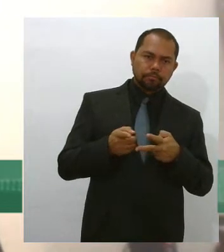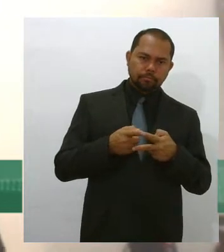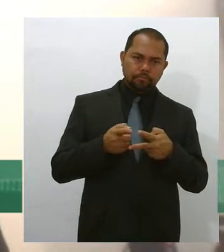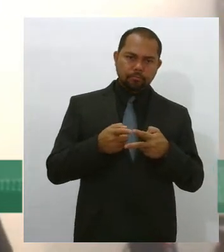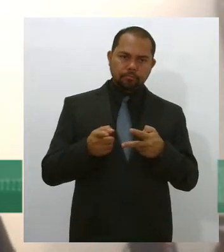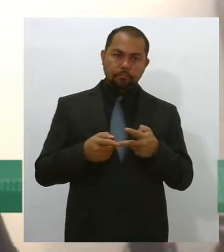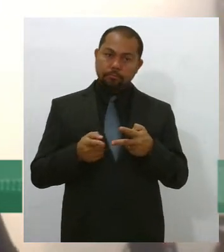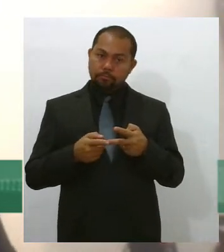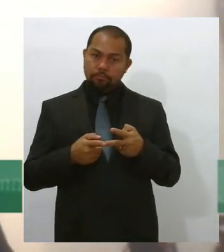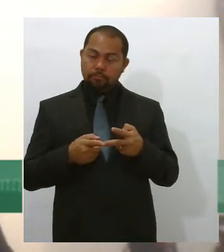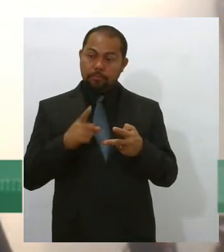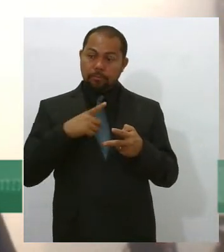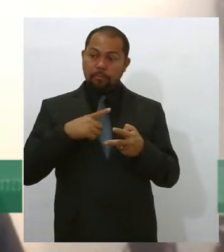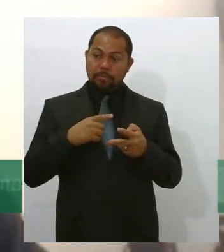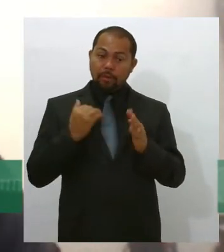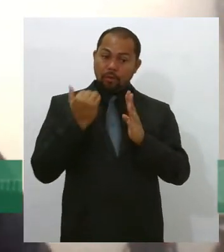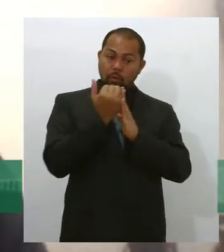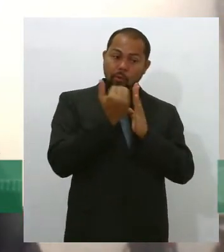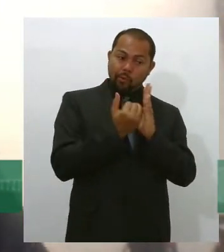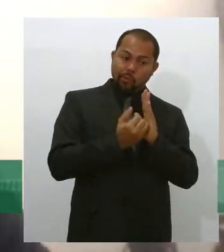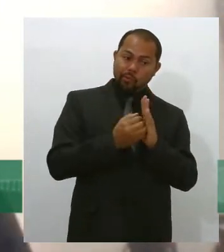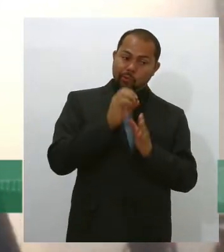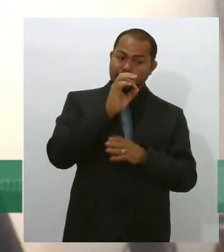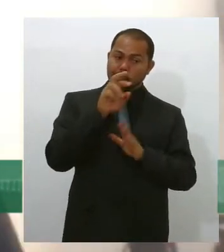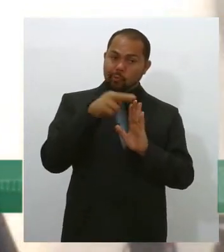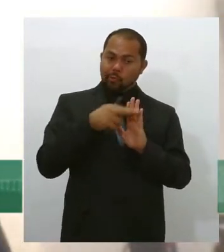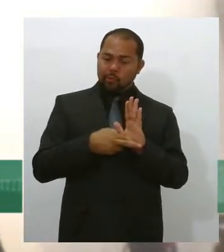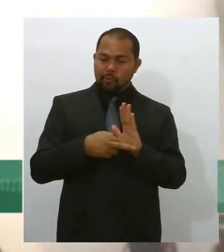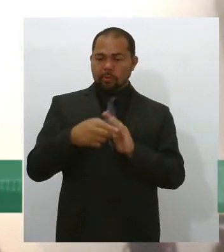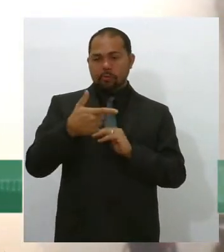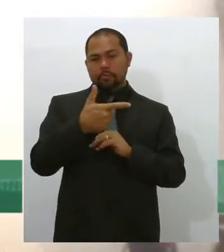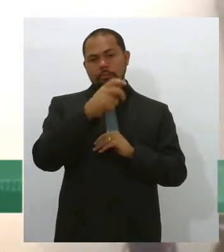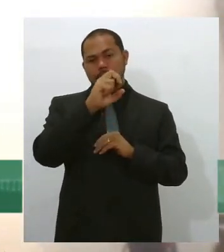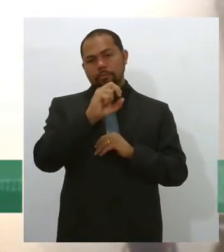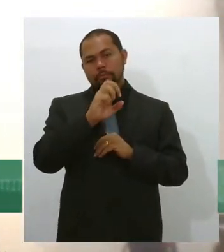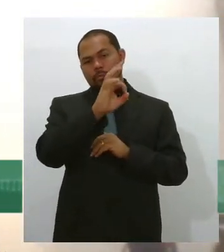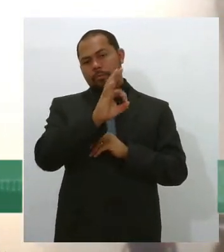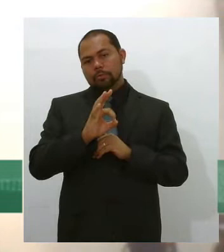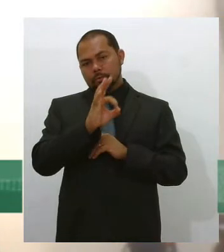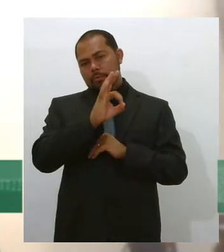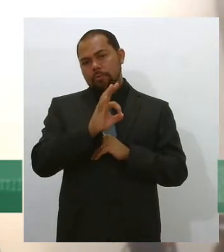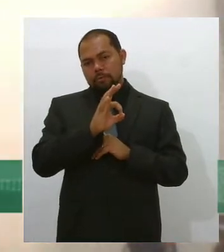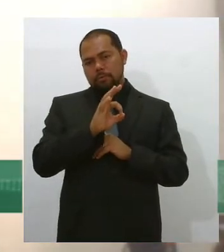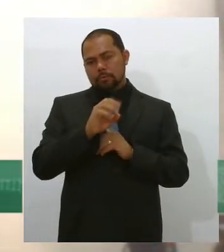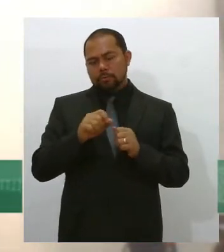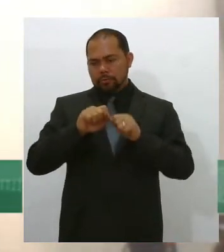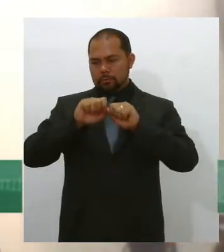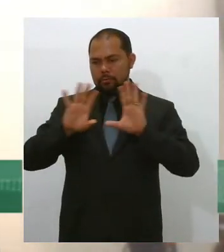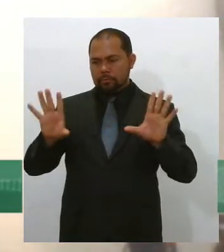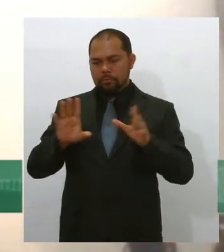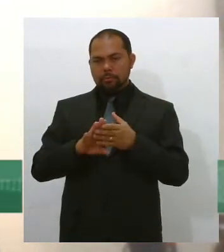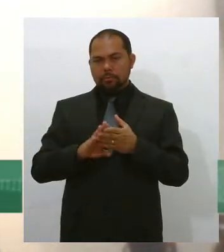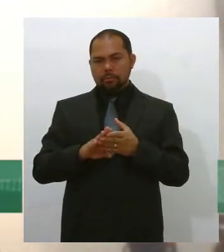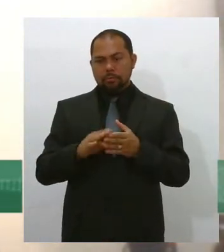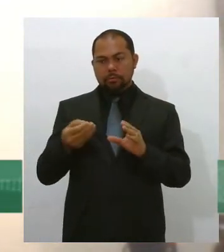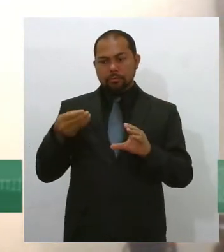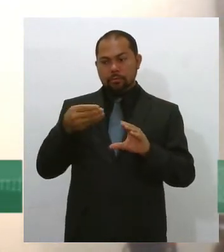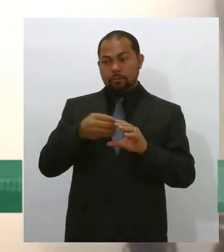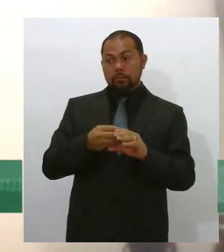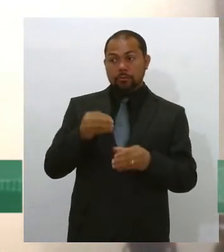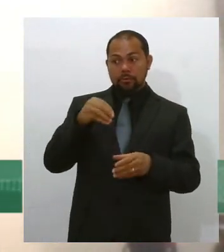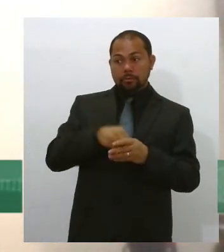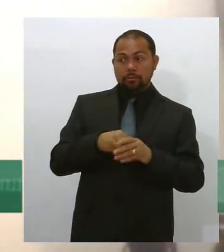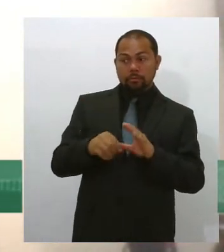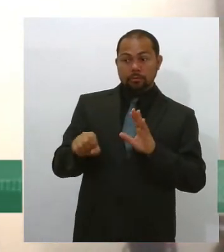cento de Publicidade a Inovação dessa Leia e já entrando no aspecto legal do que diz a nova lei classe que eu acho que isso é importante